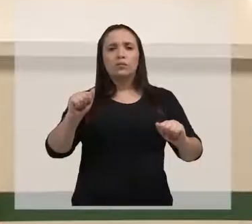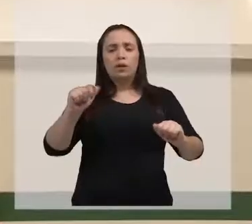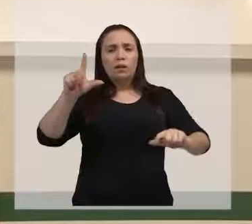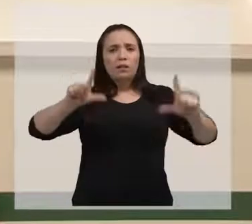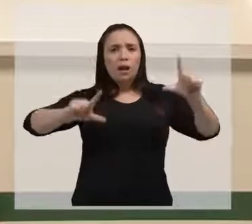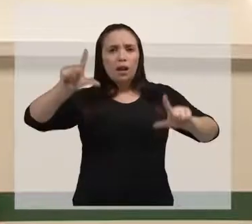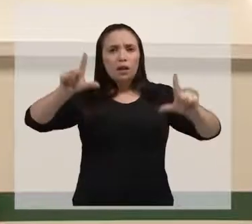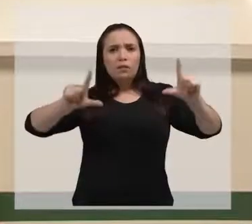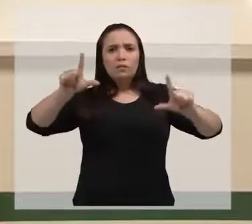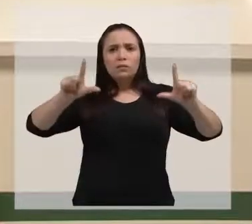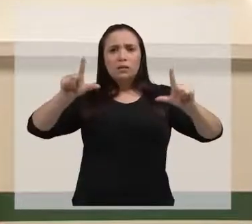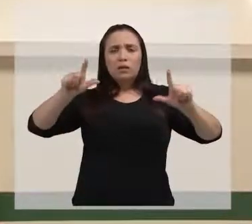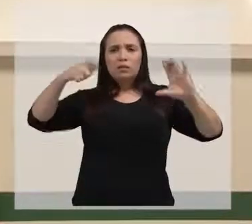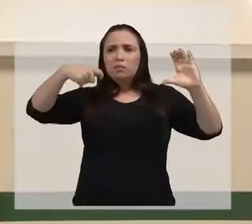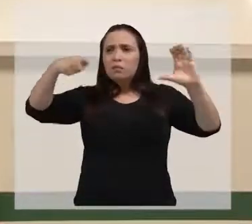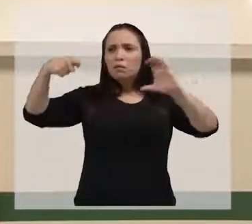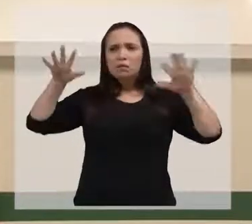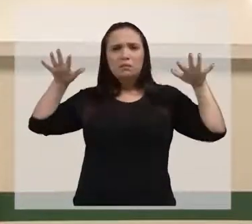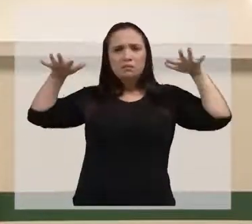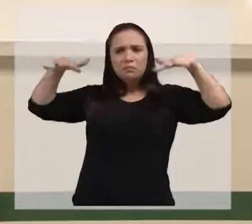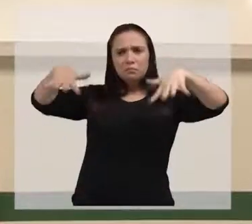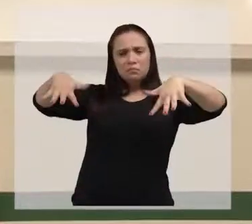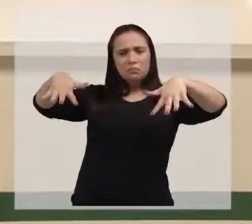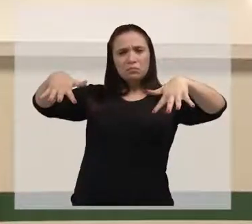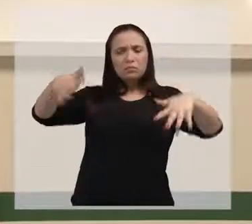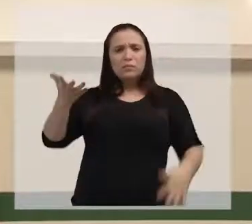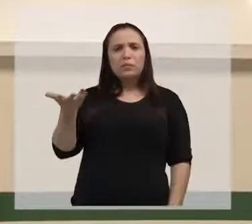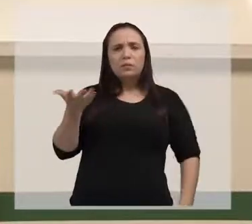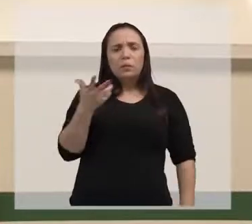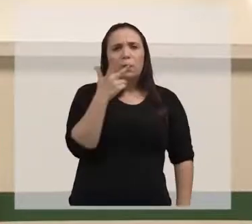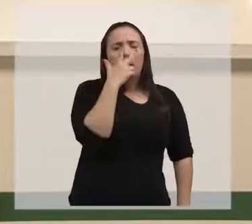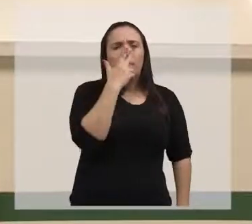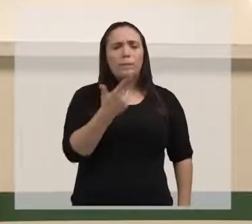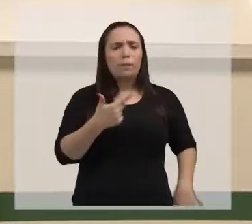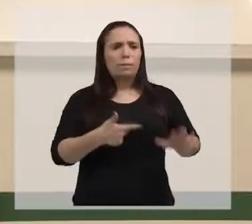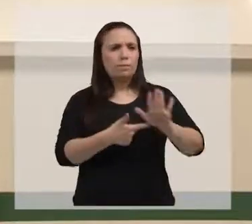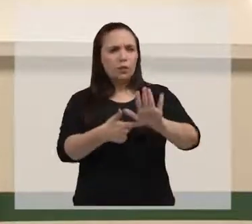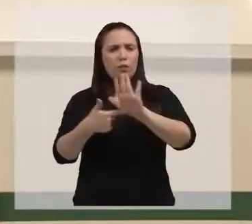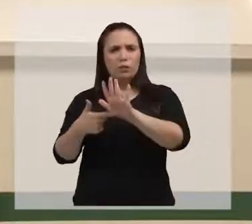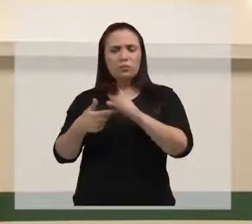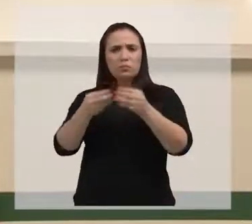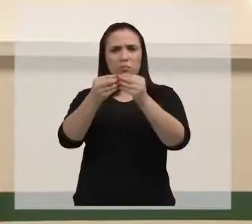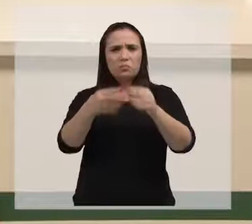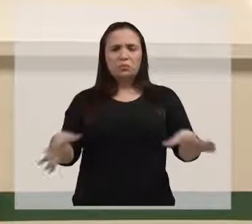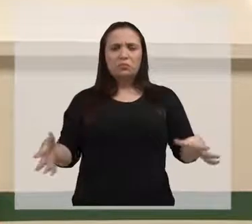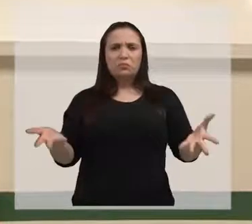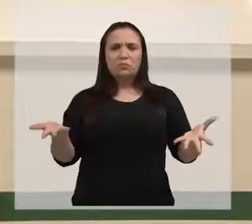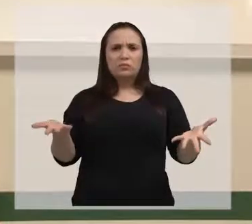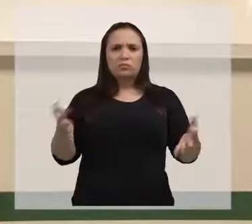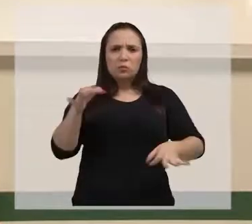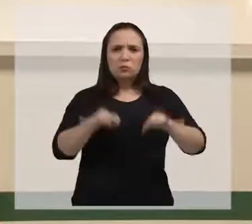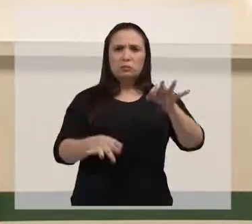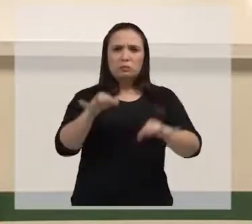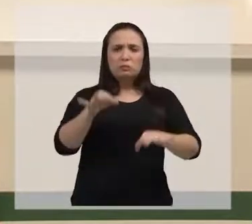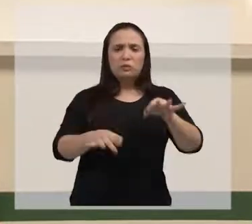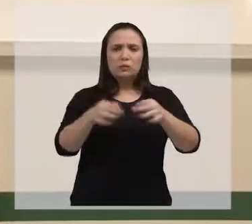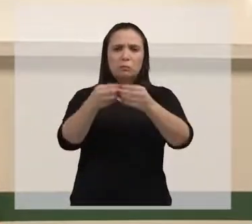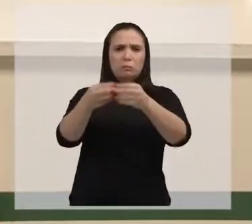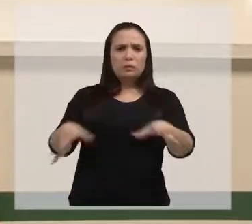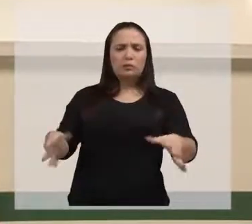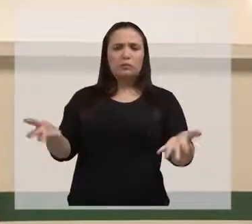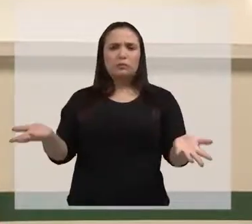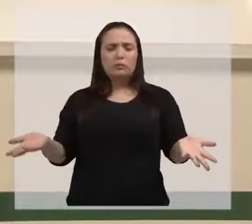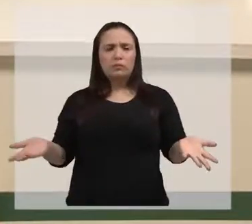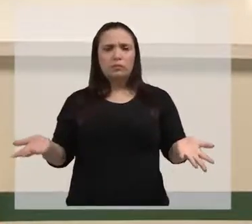midiático, né, Carlos Frederico? Criou um circo, e o pior de tudo isso não, foi uma espécie... Desmoralizou já a justiça combalida, né, Luiz? Eu